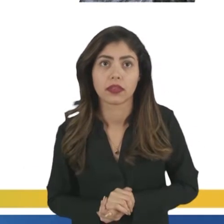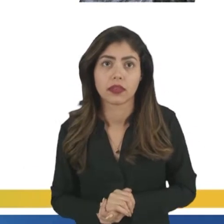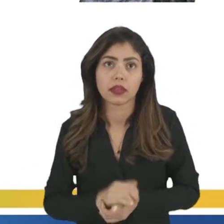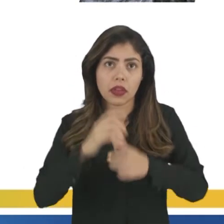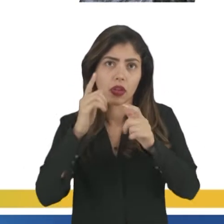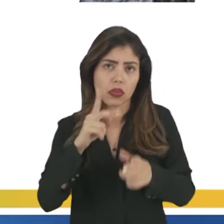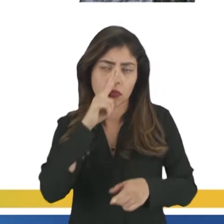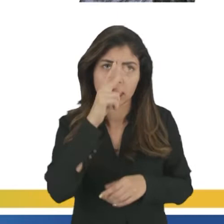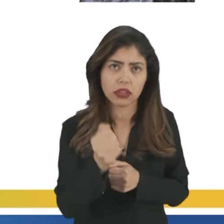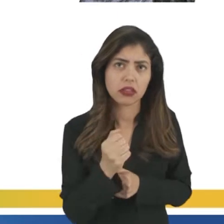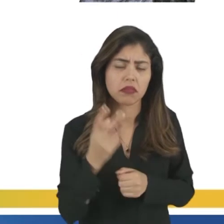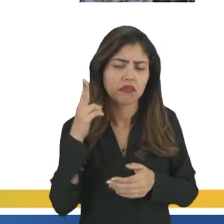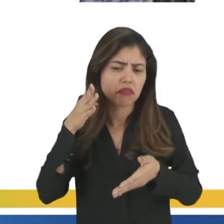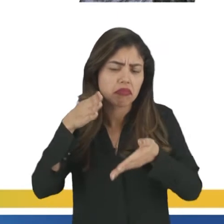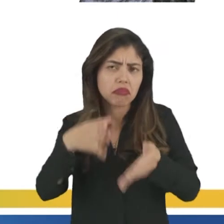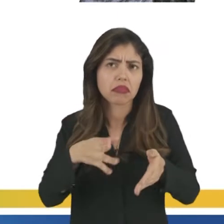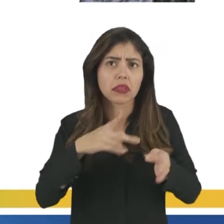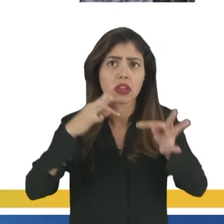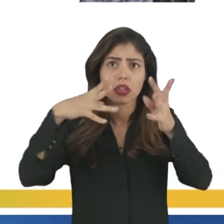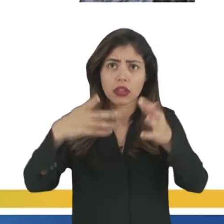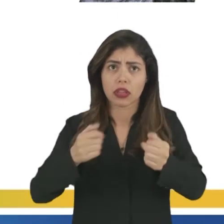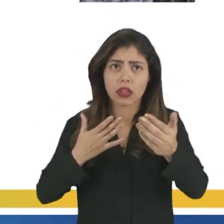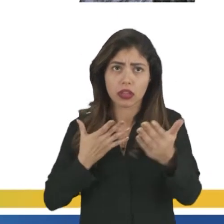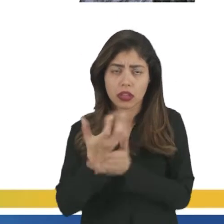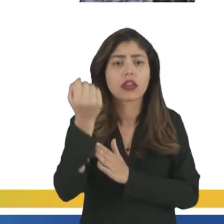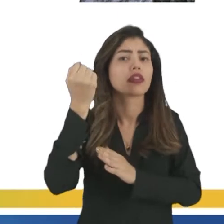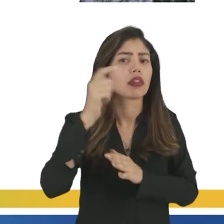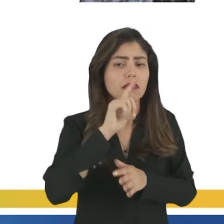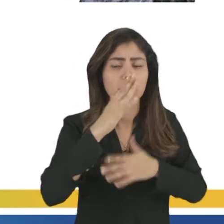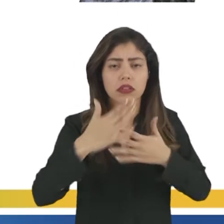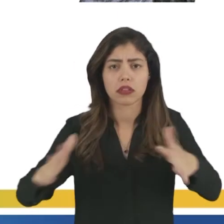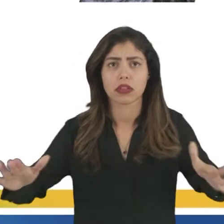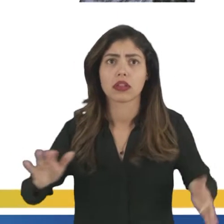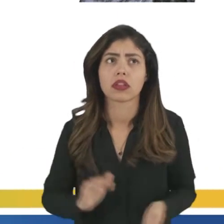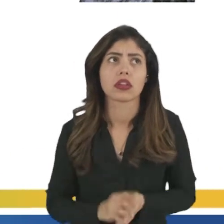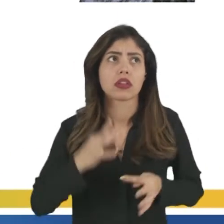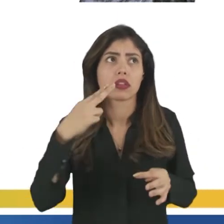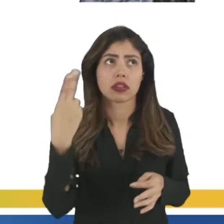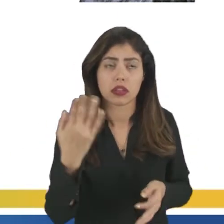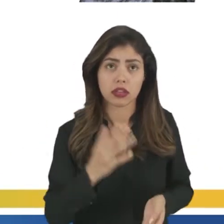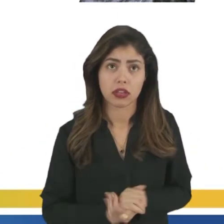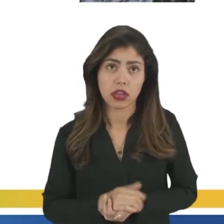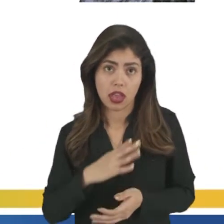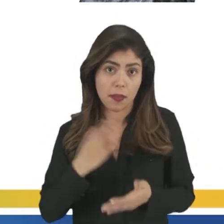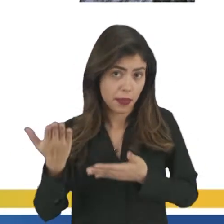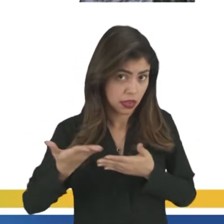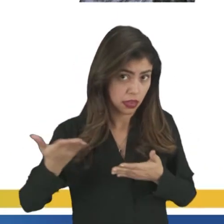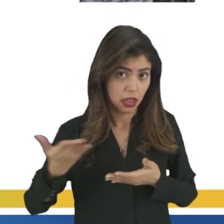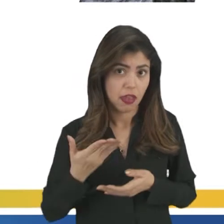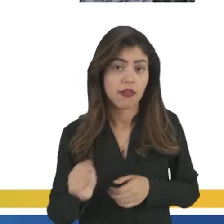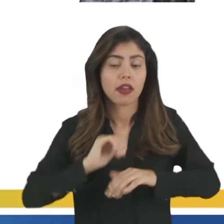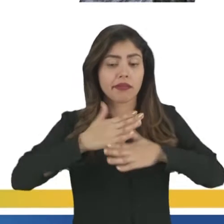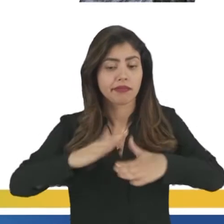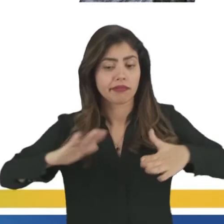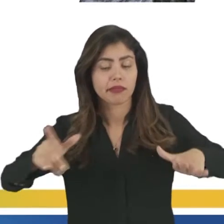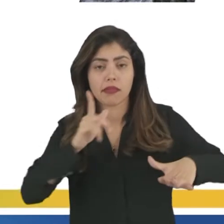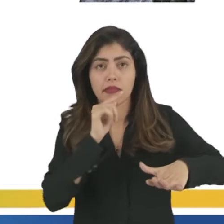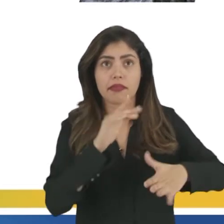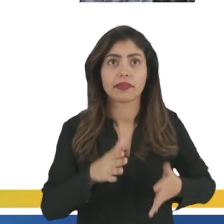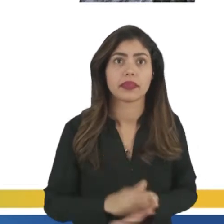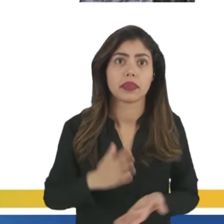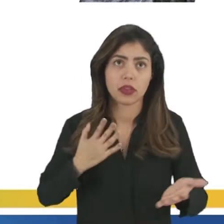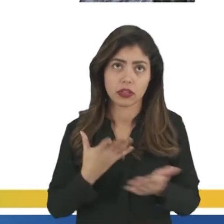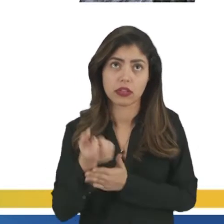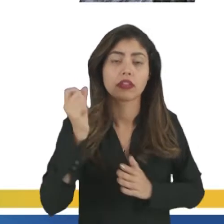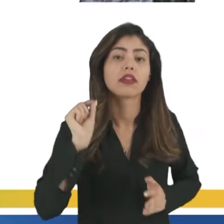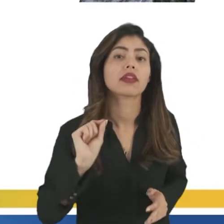talassocracia, onde o poder é centralizado em torno de suas conquistas marítimas, ou seja, se baseava nas navegações, né? Tudo que eles